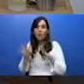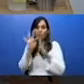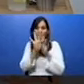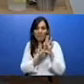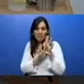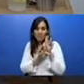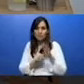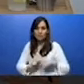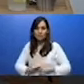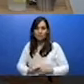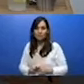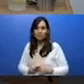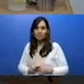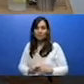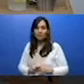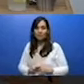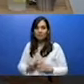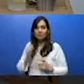ok?